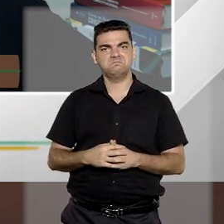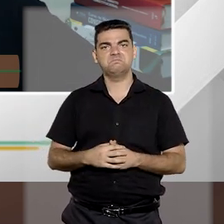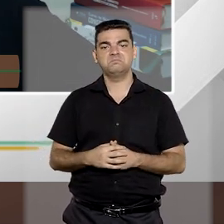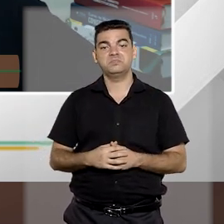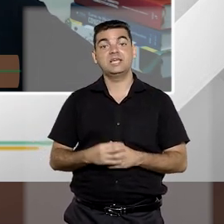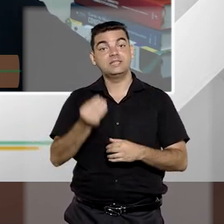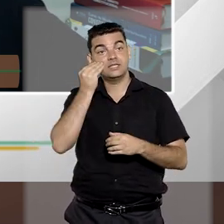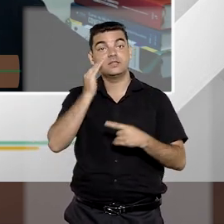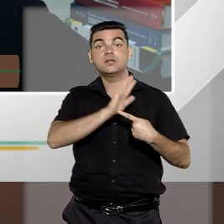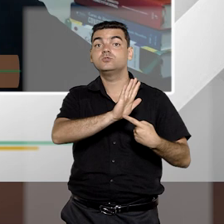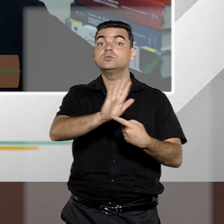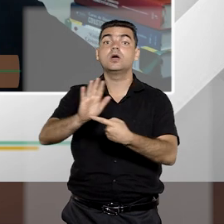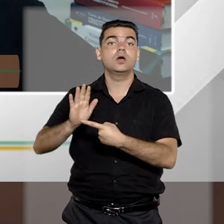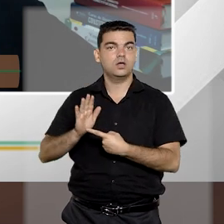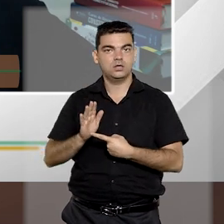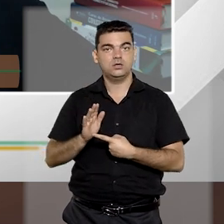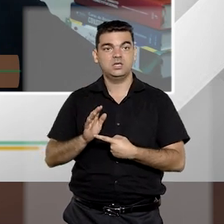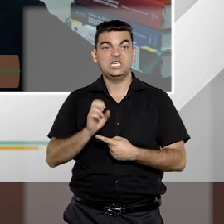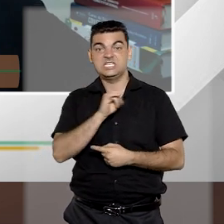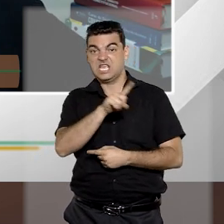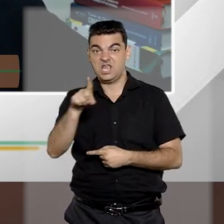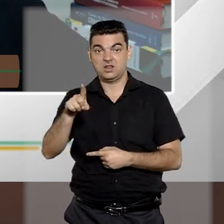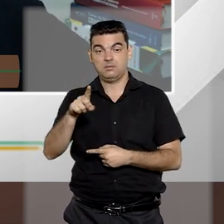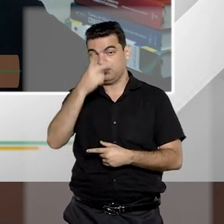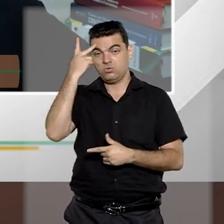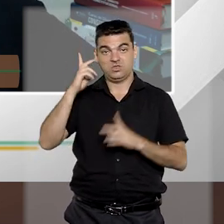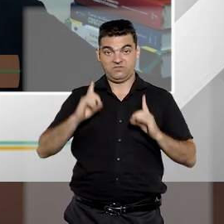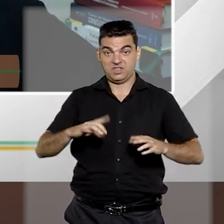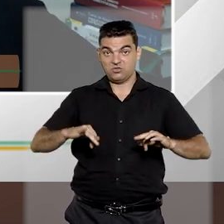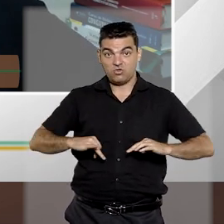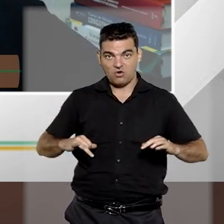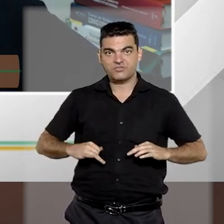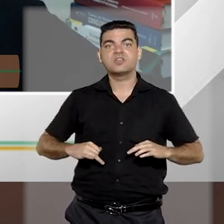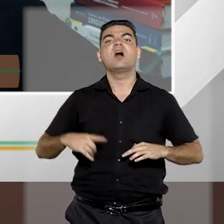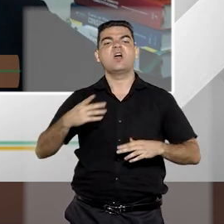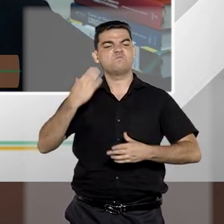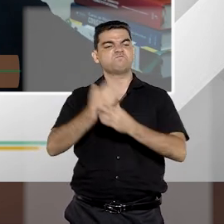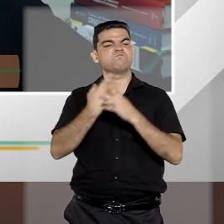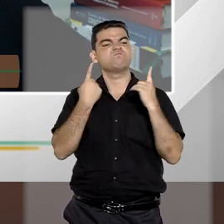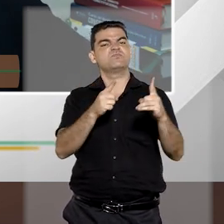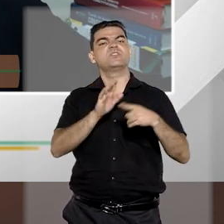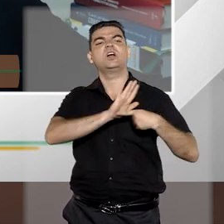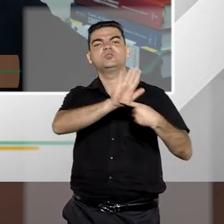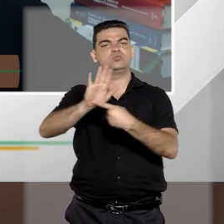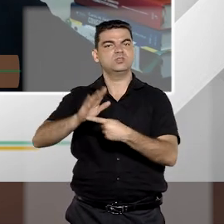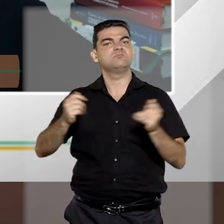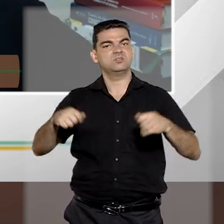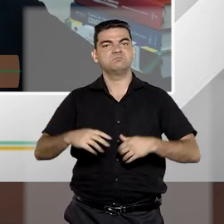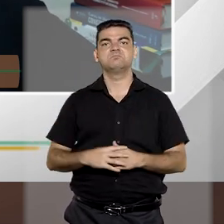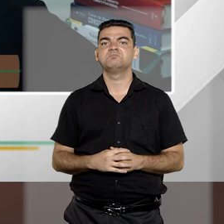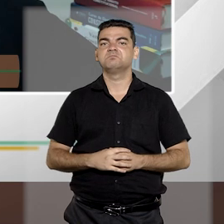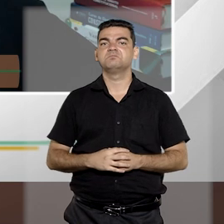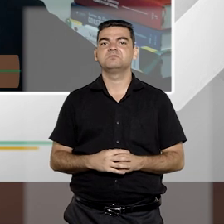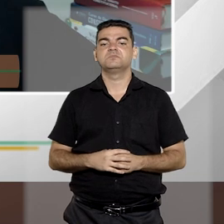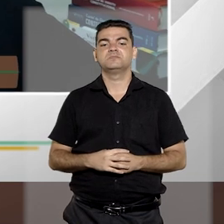de reparar aí, né, a violação sofrida pela pessoa com deficiência na sua dignidade por falta de